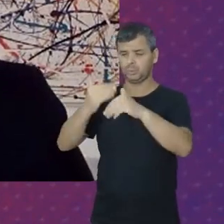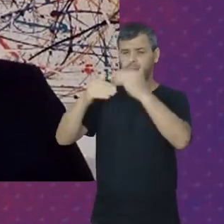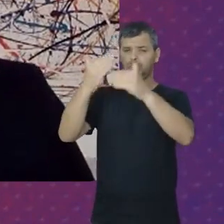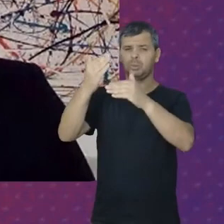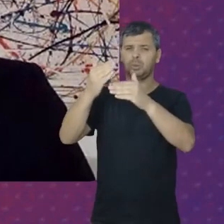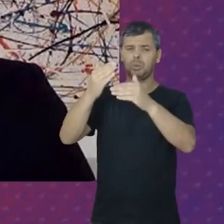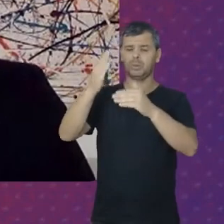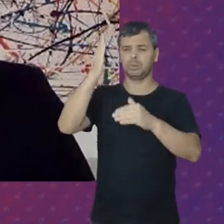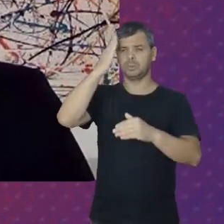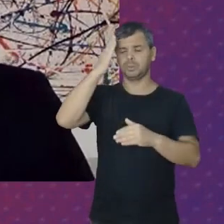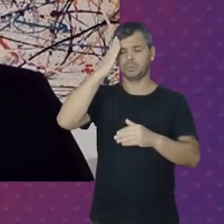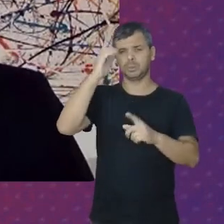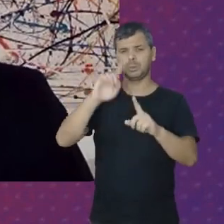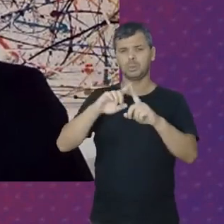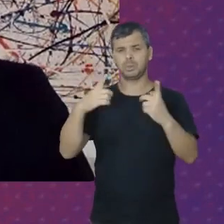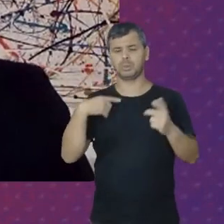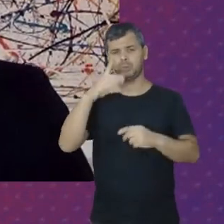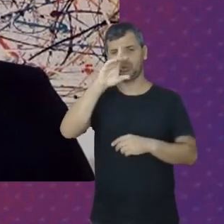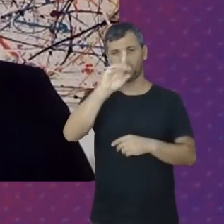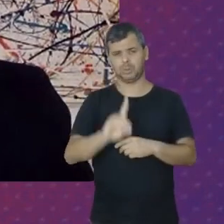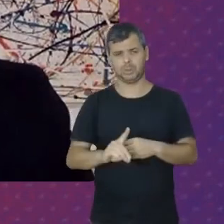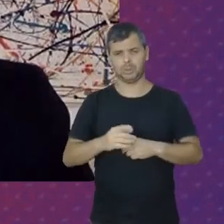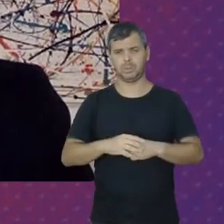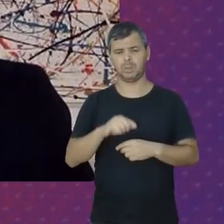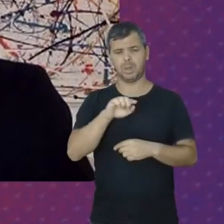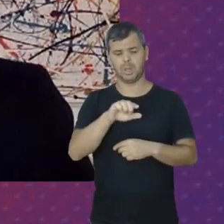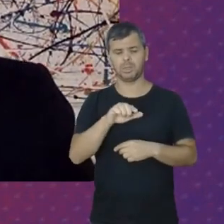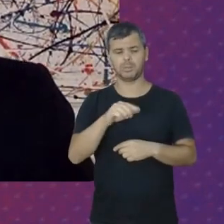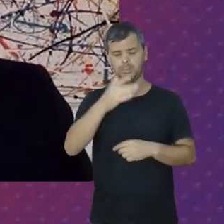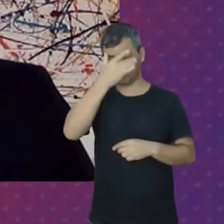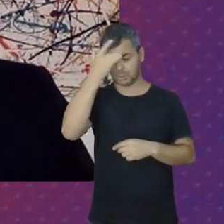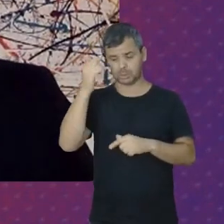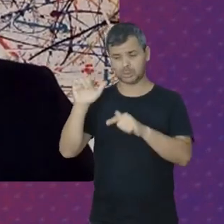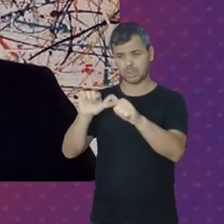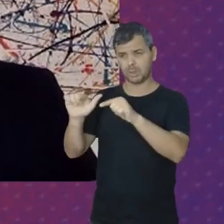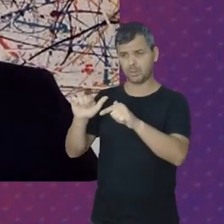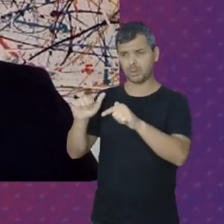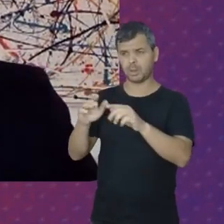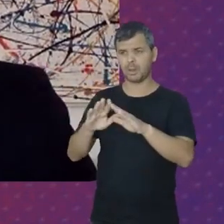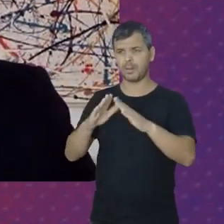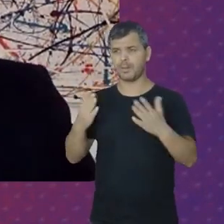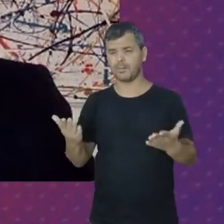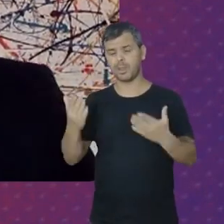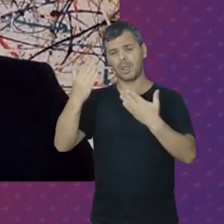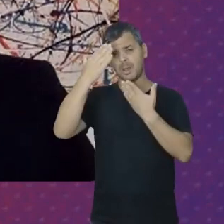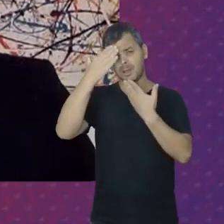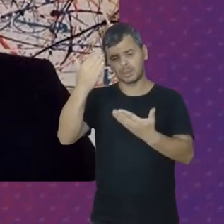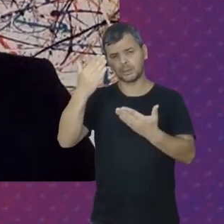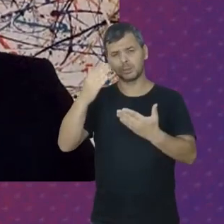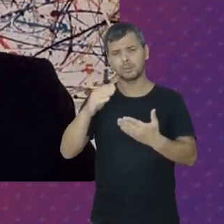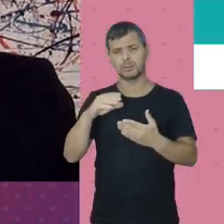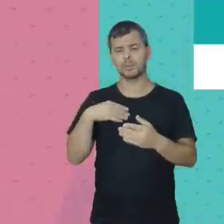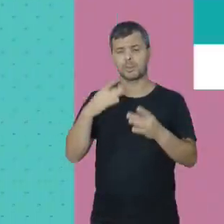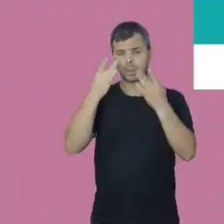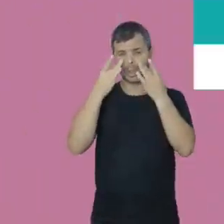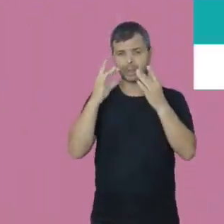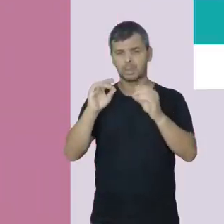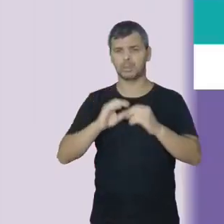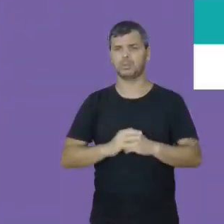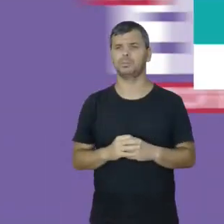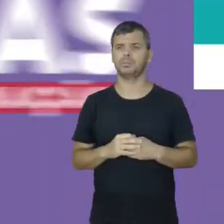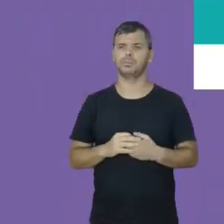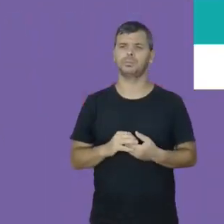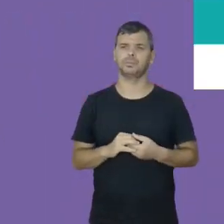no reconhecimento de direitos a essas trabalhadoras. Eu fico por aqui e agradeço a vocês pela atenção.